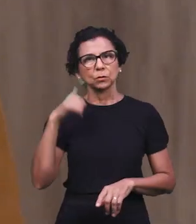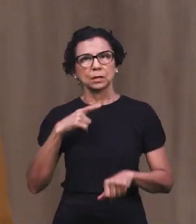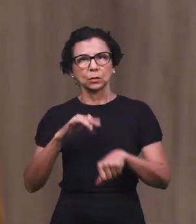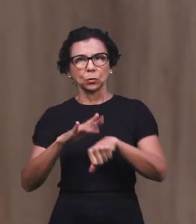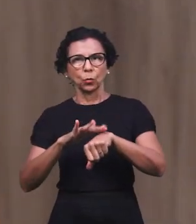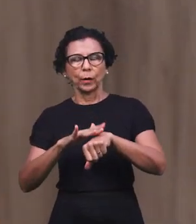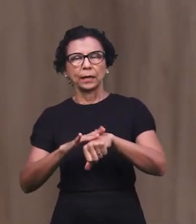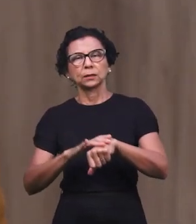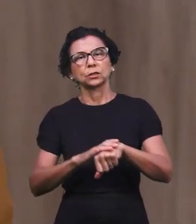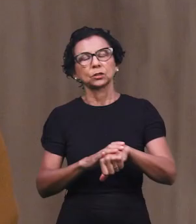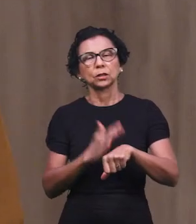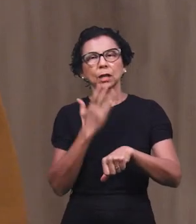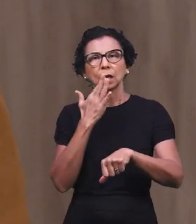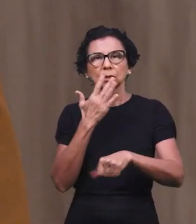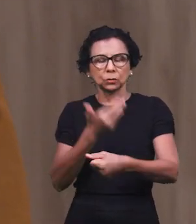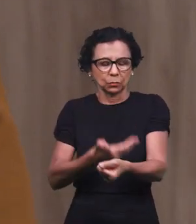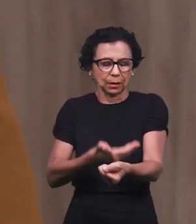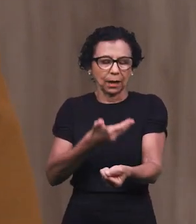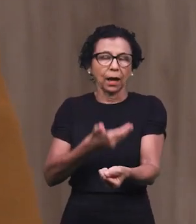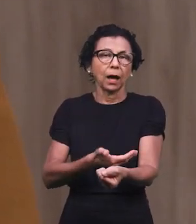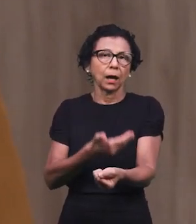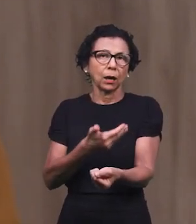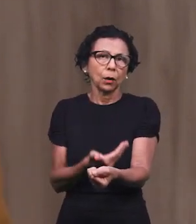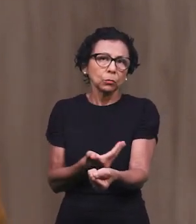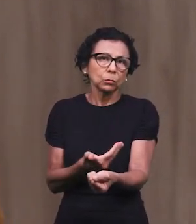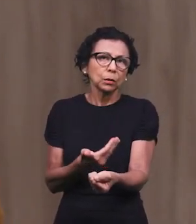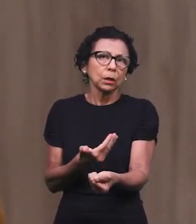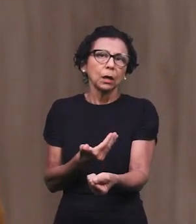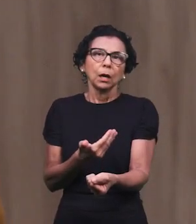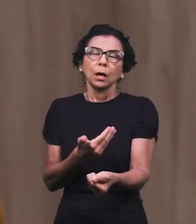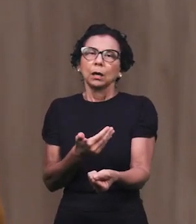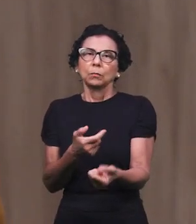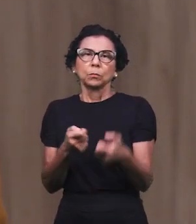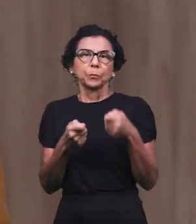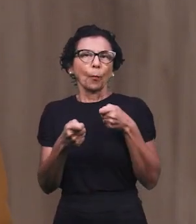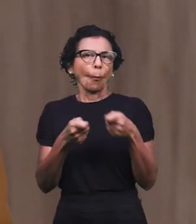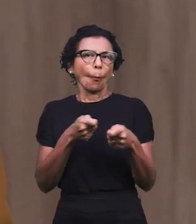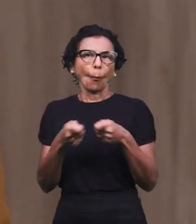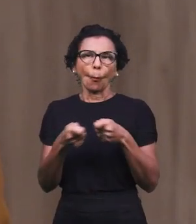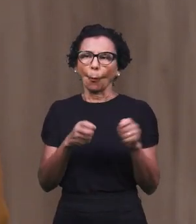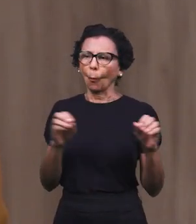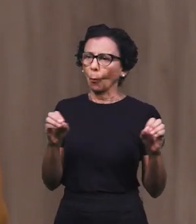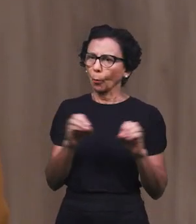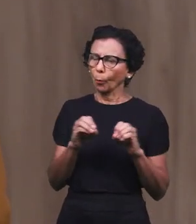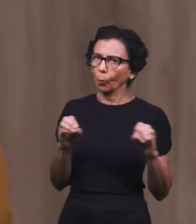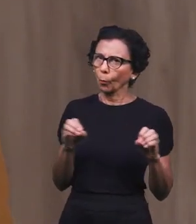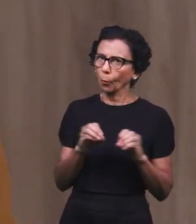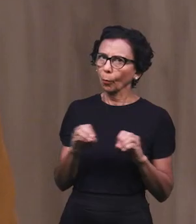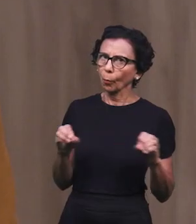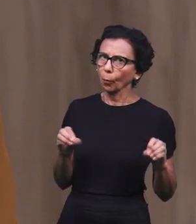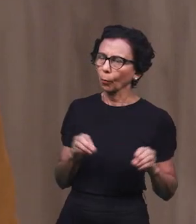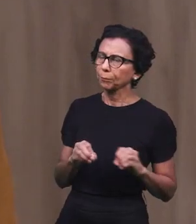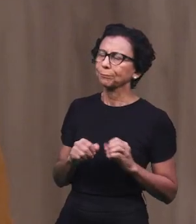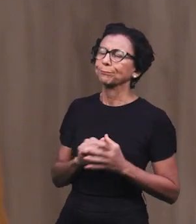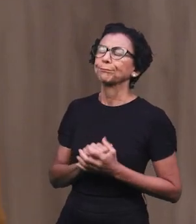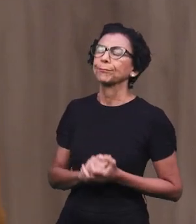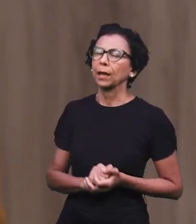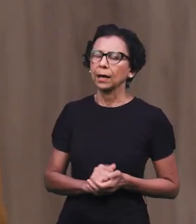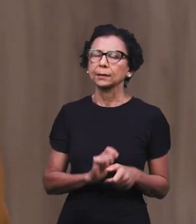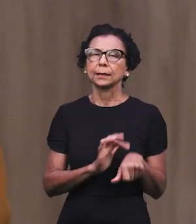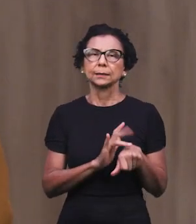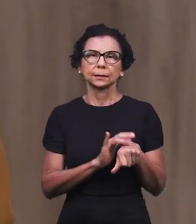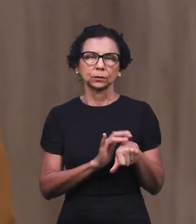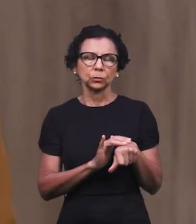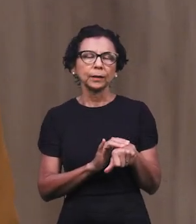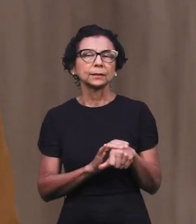está controlada, normalmente eles têm quadros de periodontite, de gengivite, mas a gengivite ela também